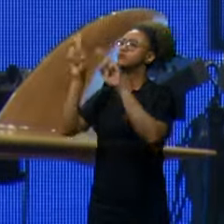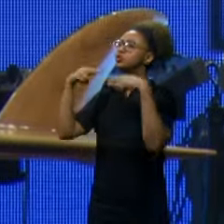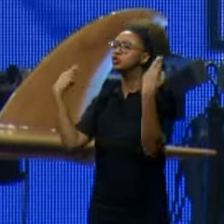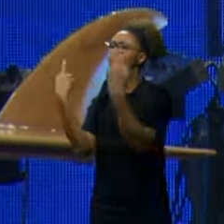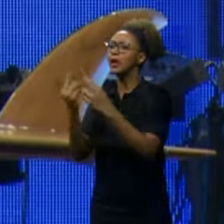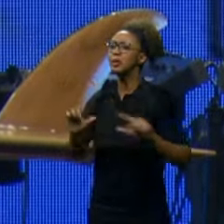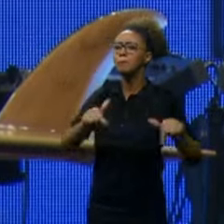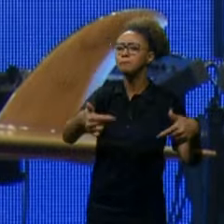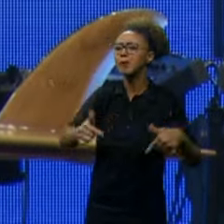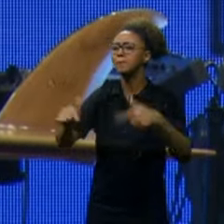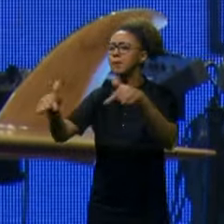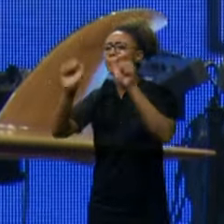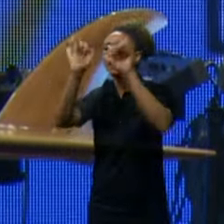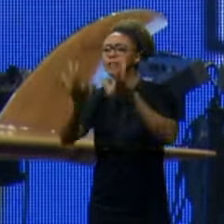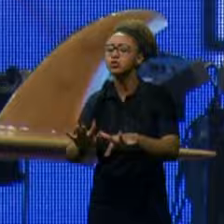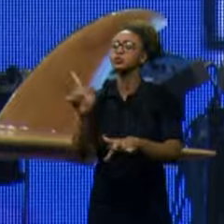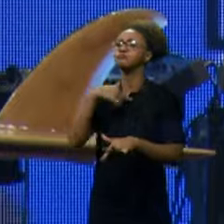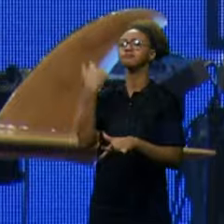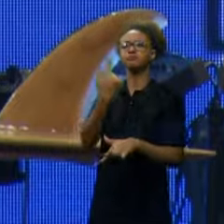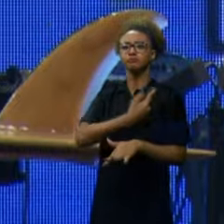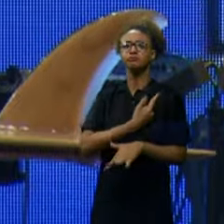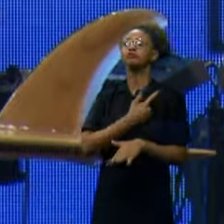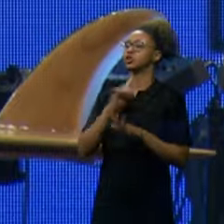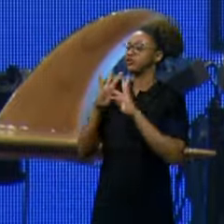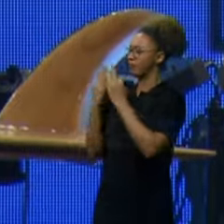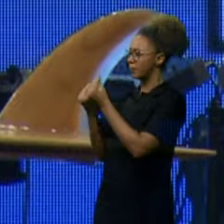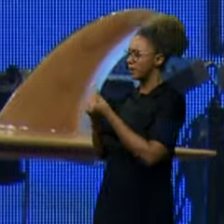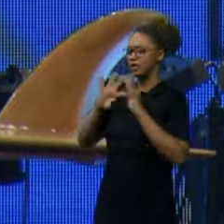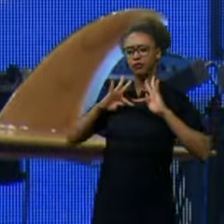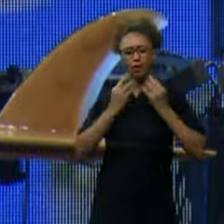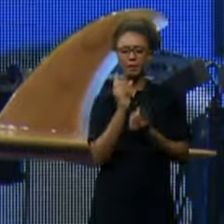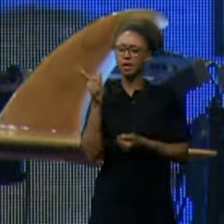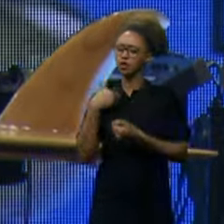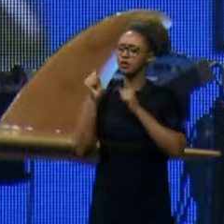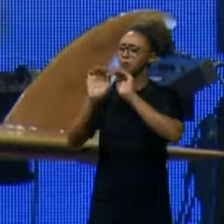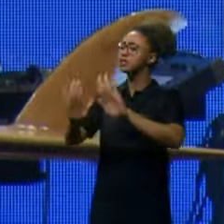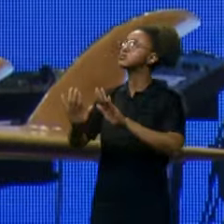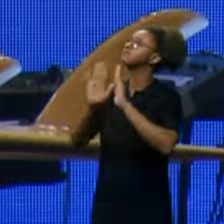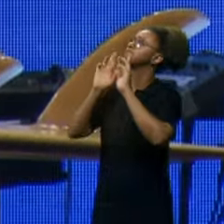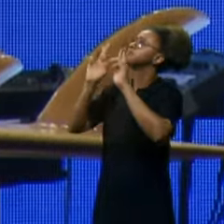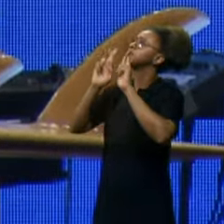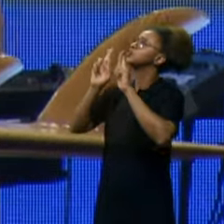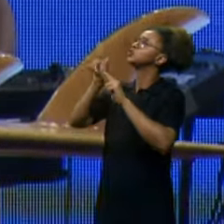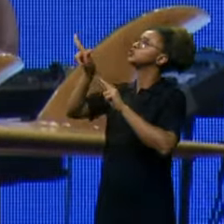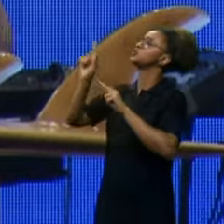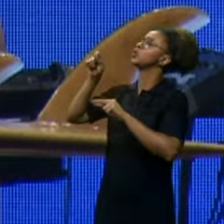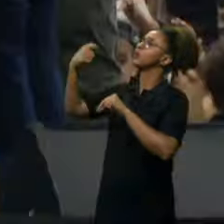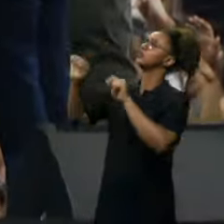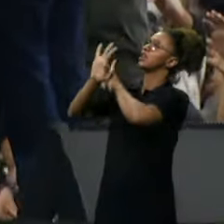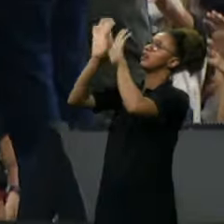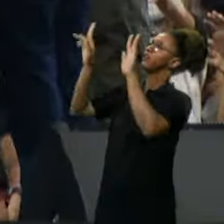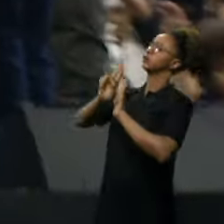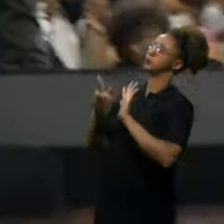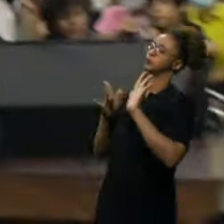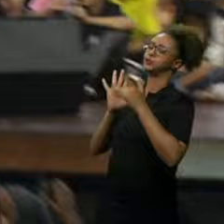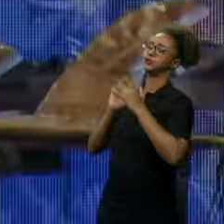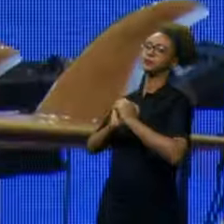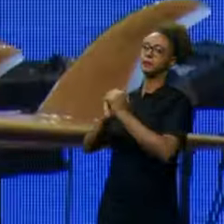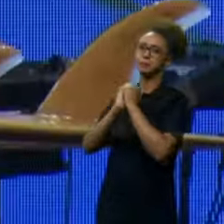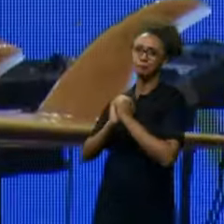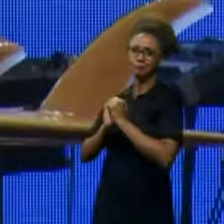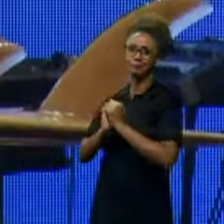teu reino a tua obra nós do abençoamos a pensamos nossas casas nossas famílias e que o teu nome seja glorificado em nome de Jesus